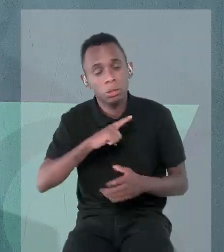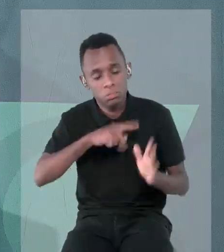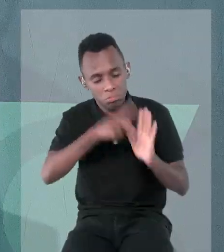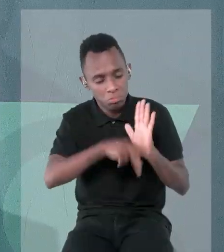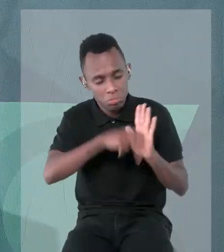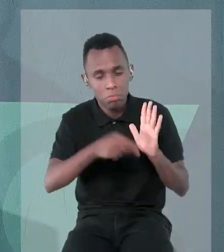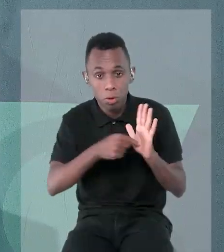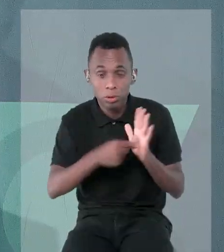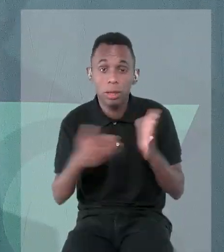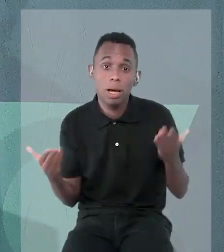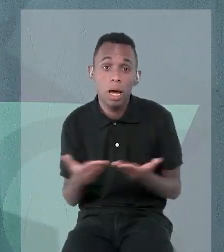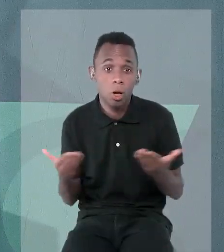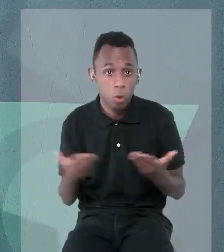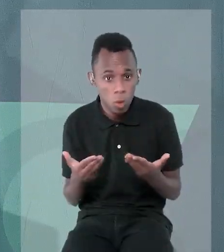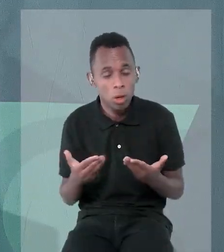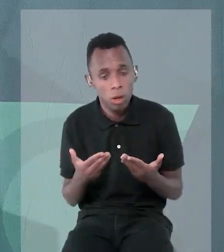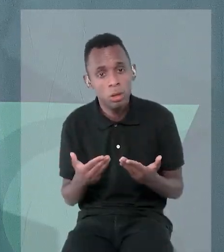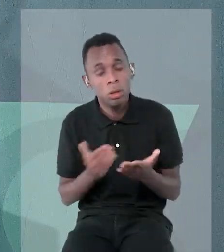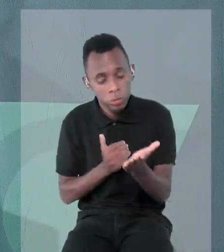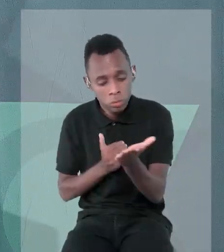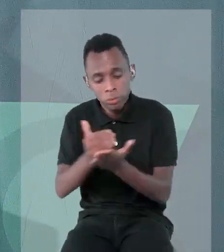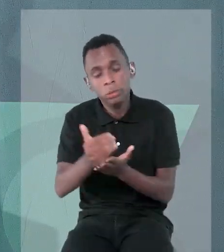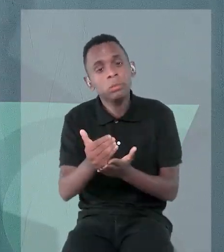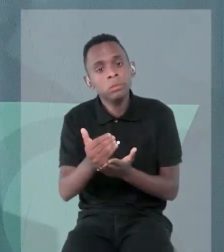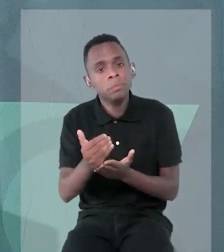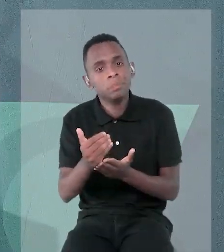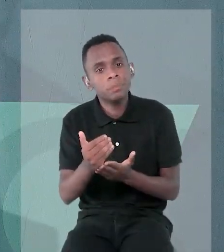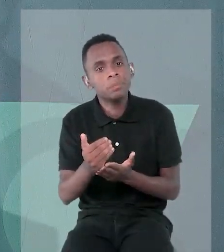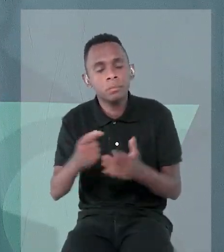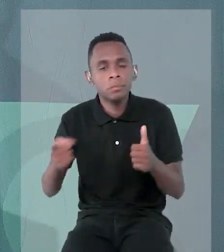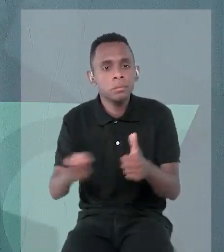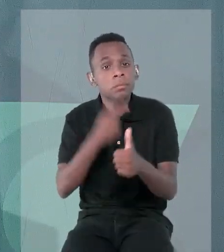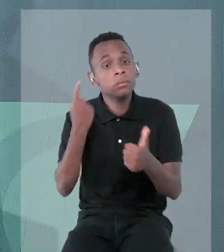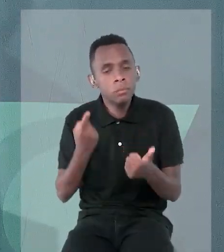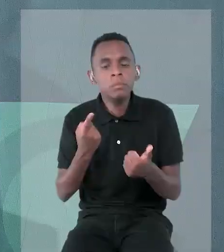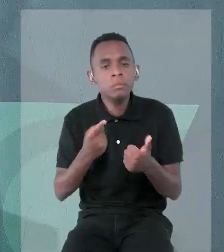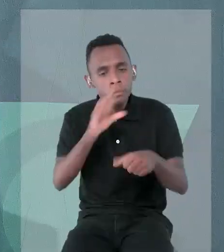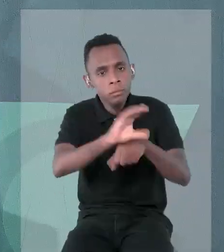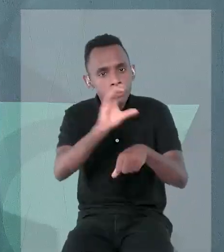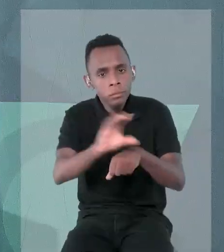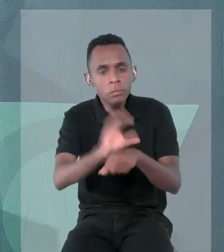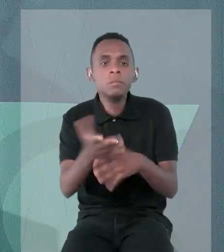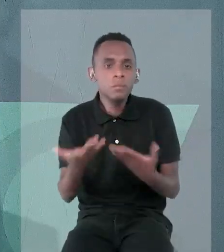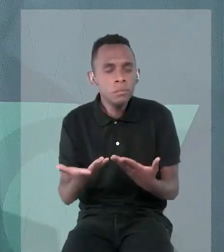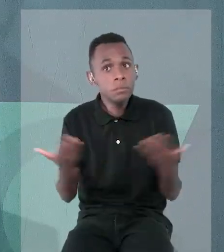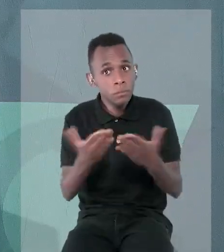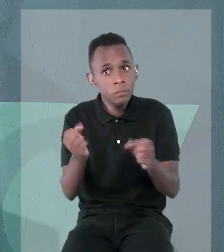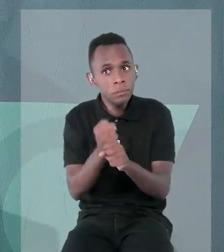programa, nós estamos agora começando, né, o primeiro desses cursos. Esse ano nós vamos